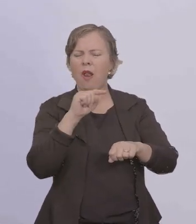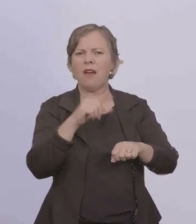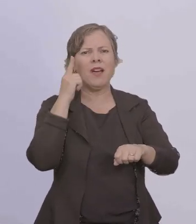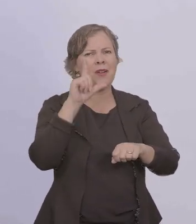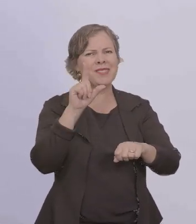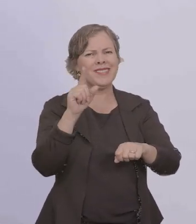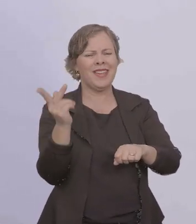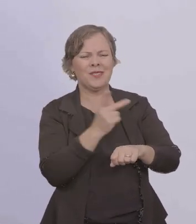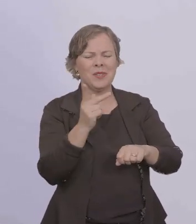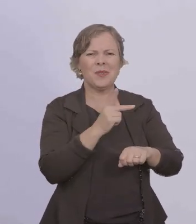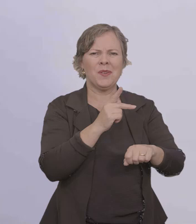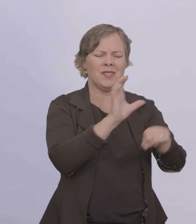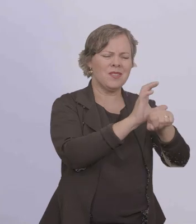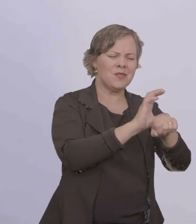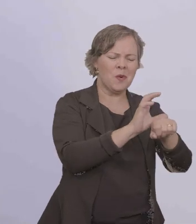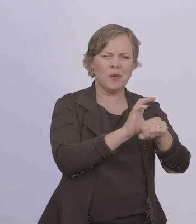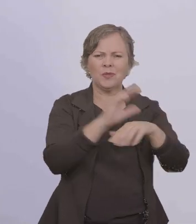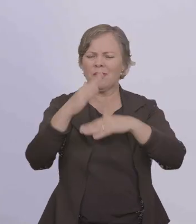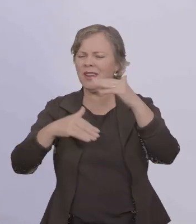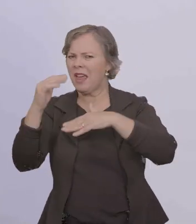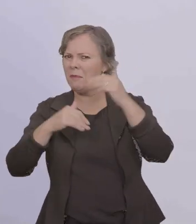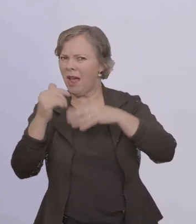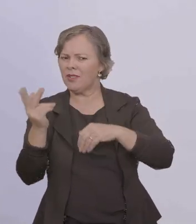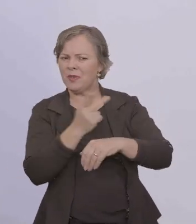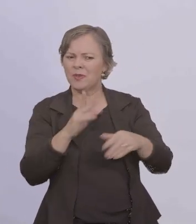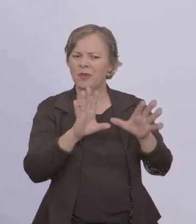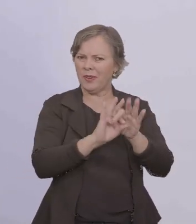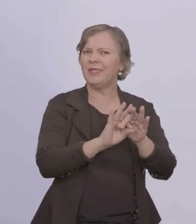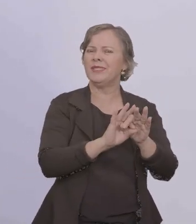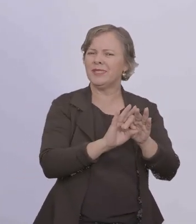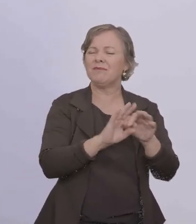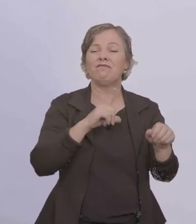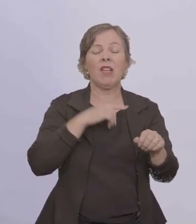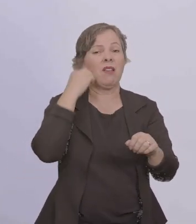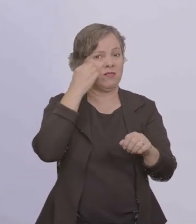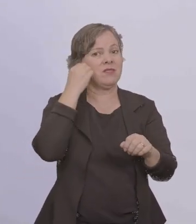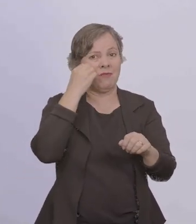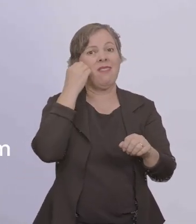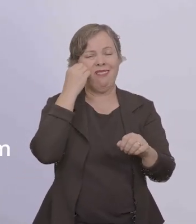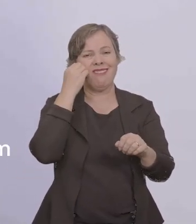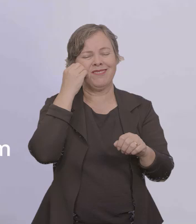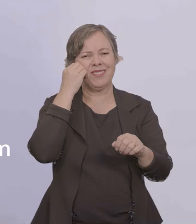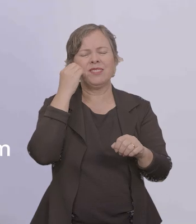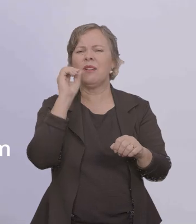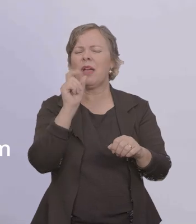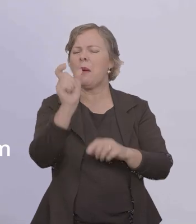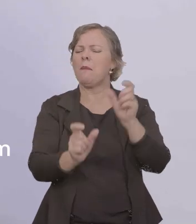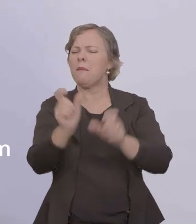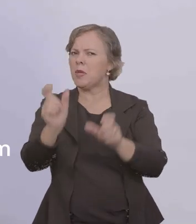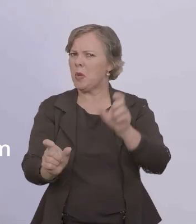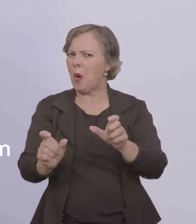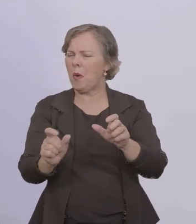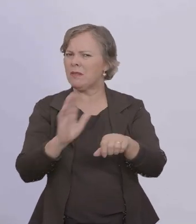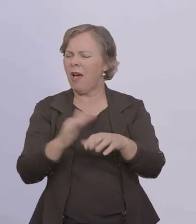conseguir ser capacitado tecnicamente, mas também ter uma experiência ali dentro de determinada área. E para aquele público que é um